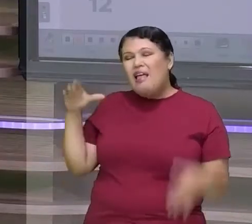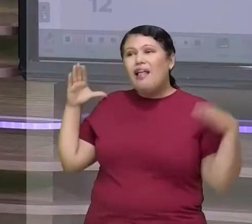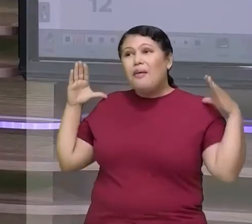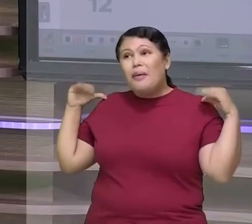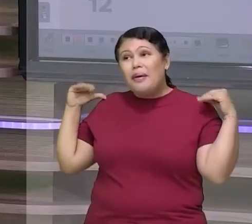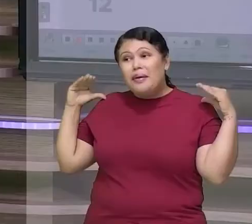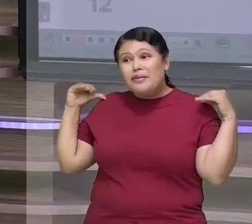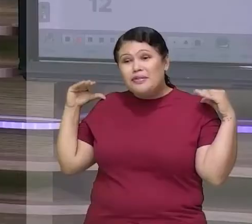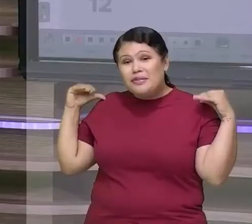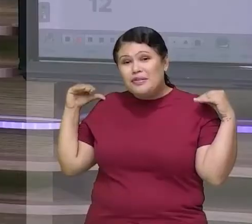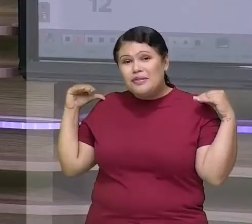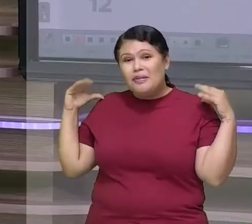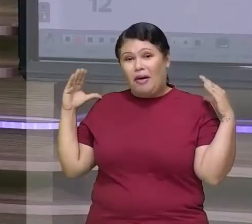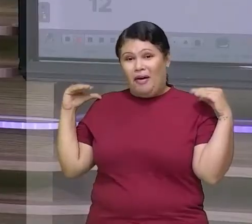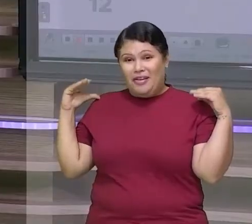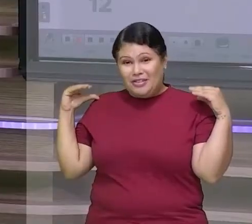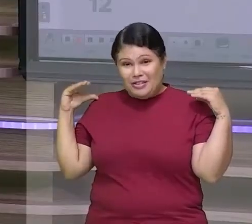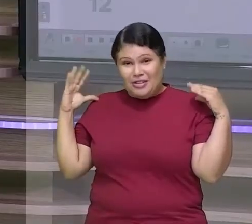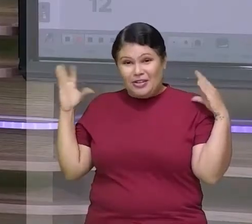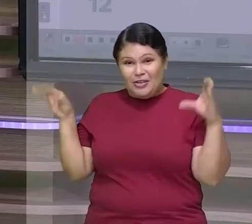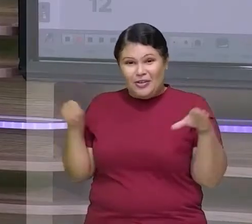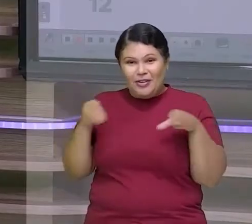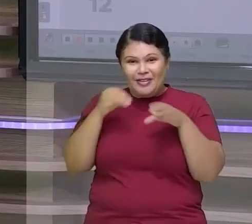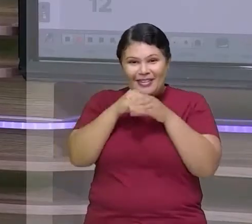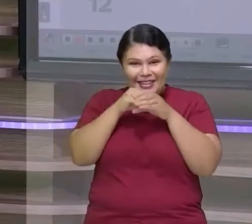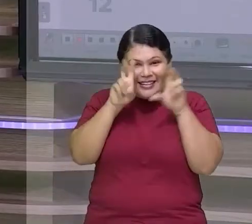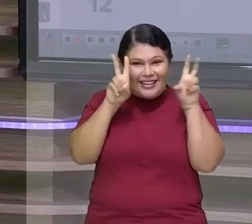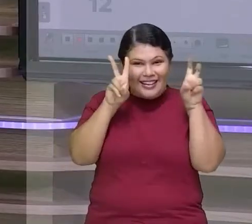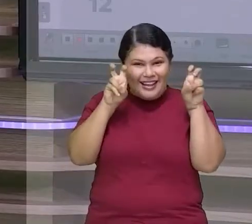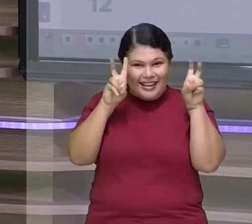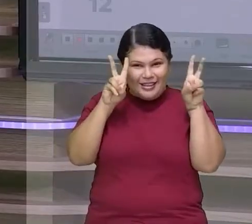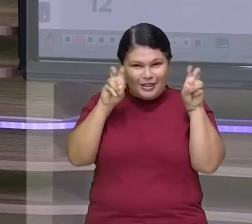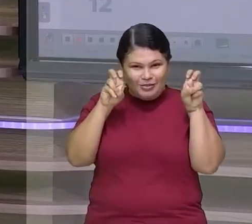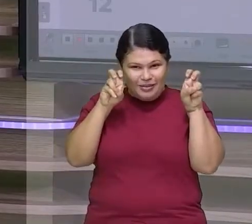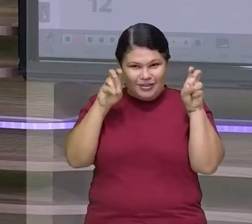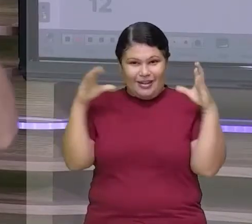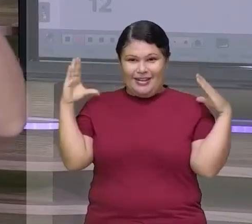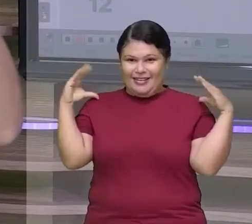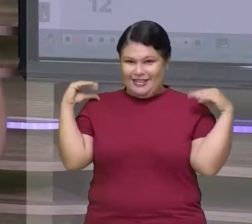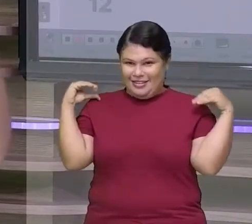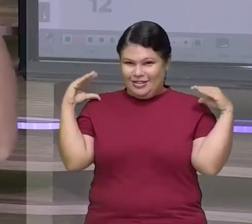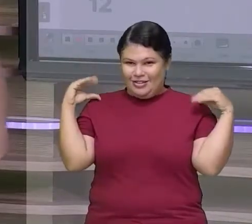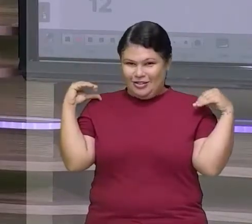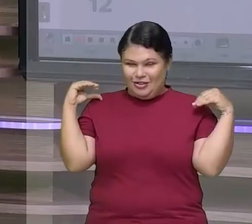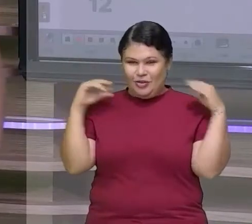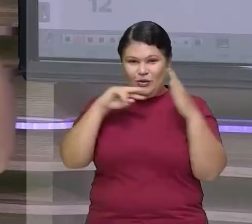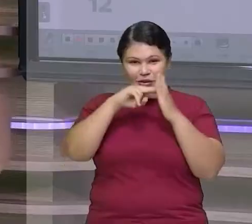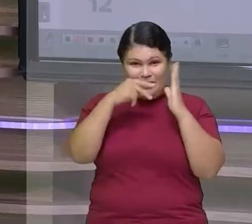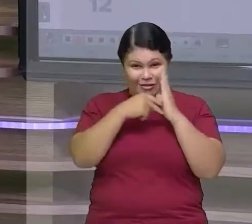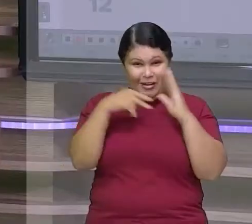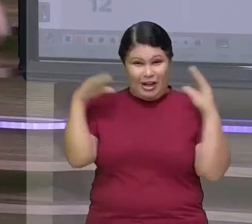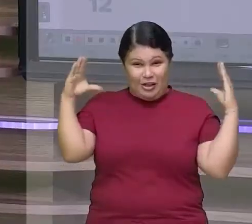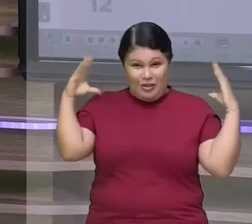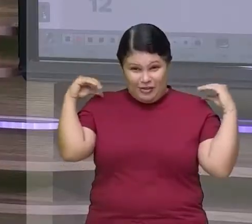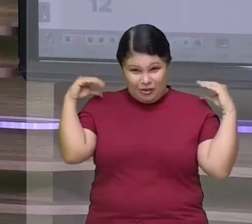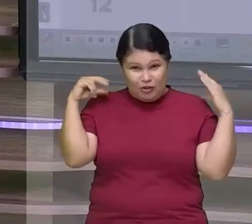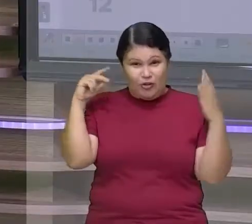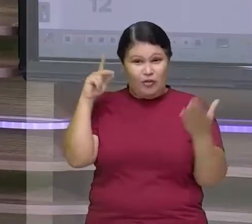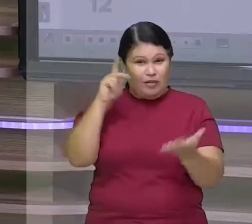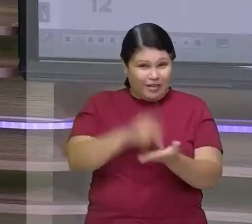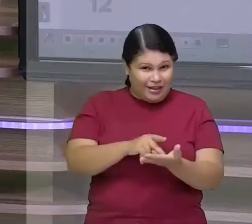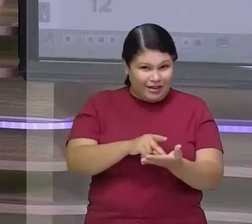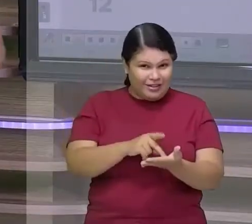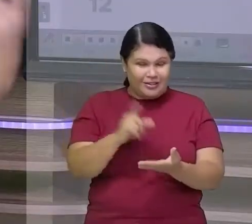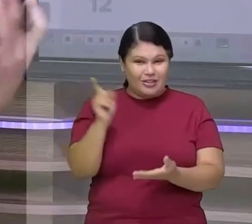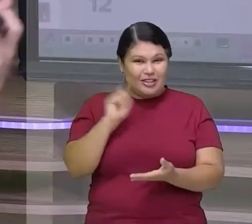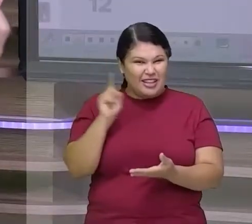anjinho, está vendo? Aí a determinação para aquela palavra, o significado de anjinho, não é anjinho, de fato, direito, é aquela